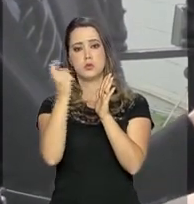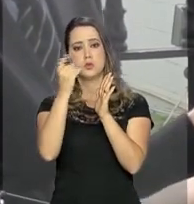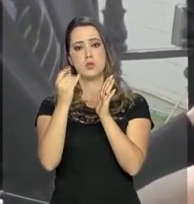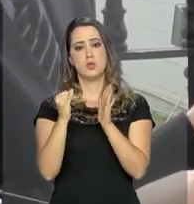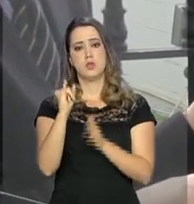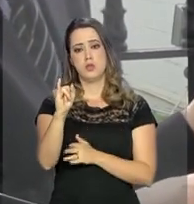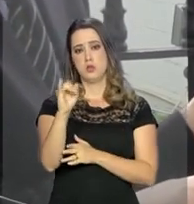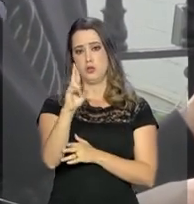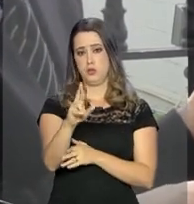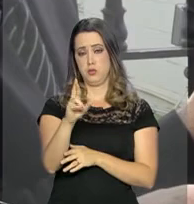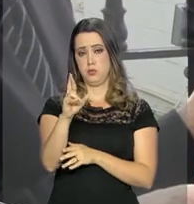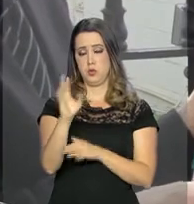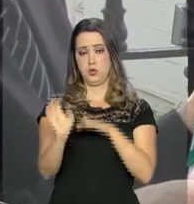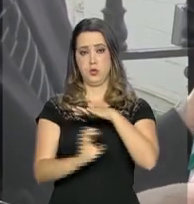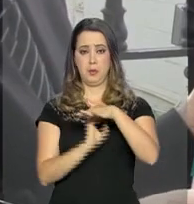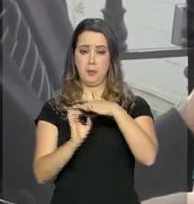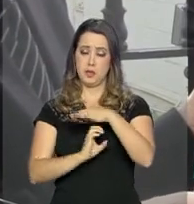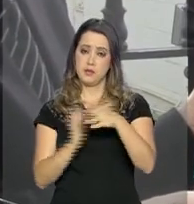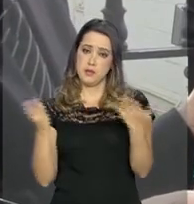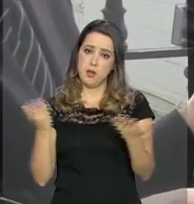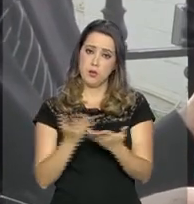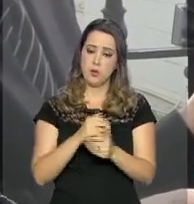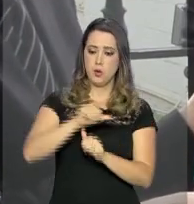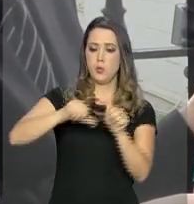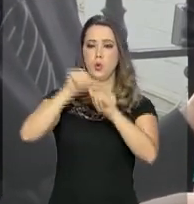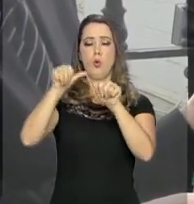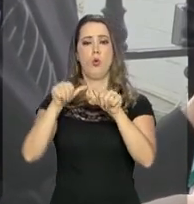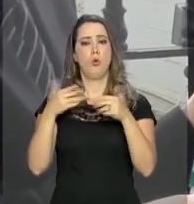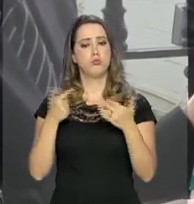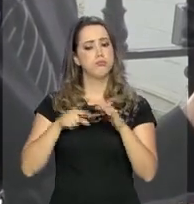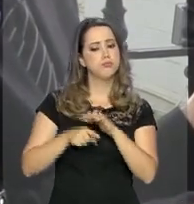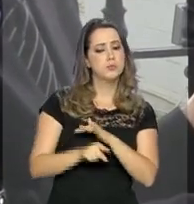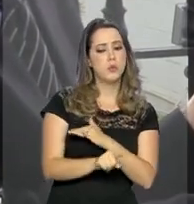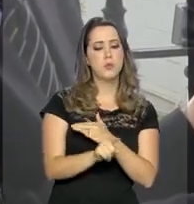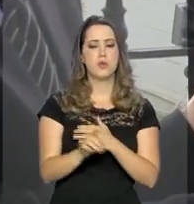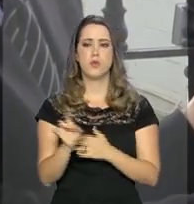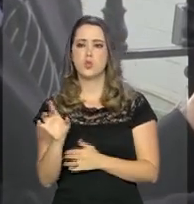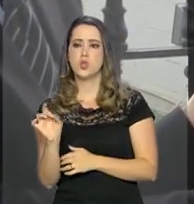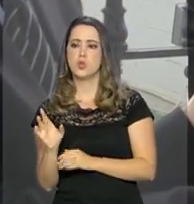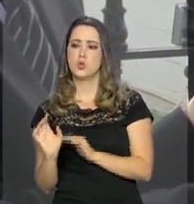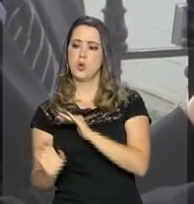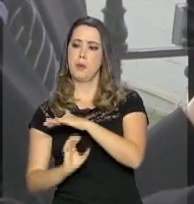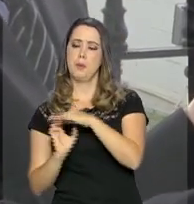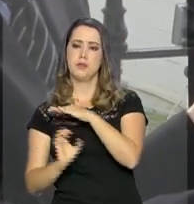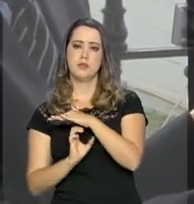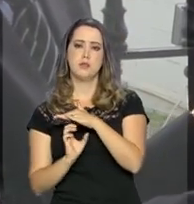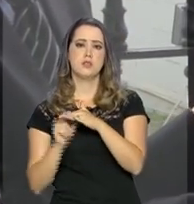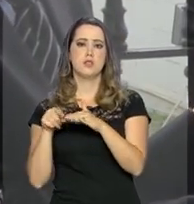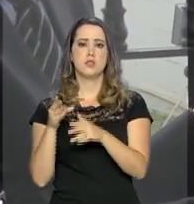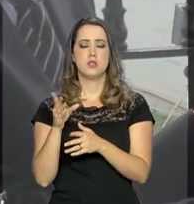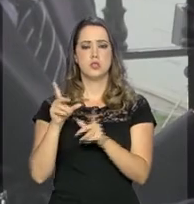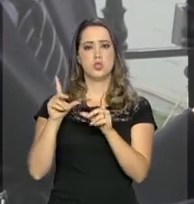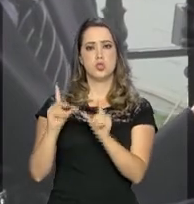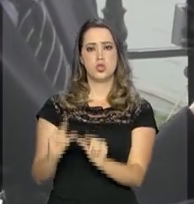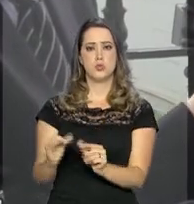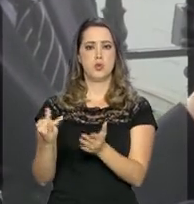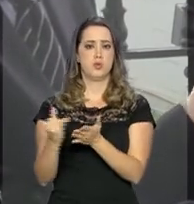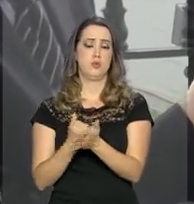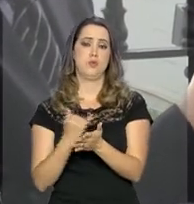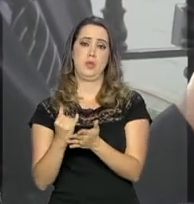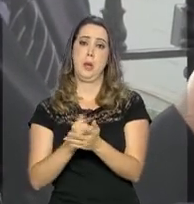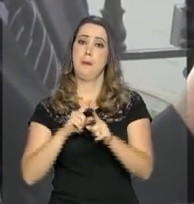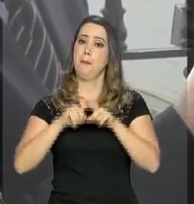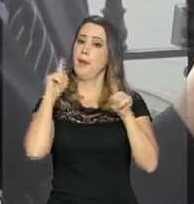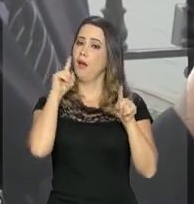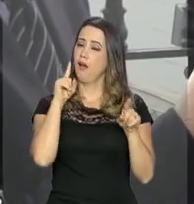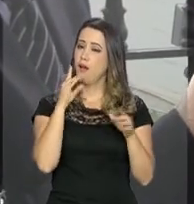renda da pessoa jurídica. E agora foi feita uma mudança profunda, que não é só apenas a redução de alíquota, mas